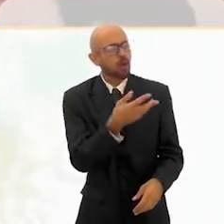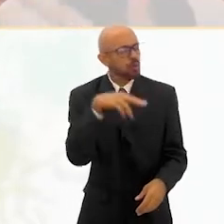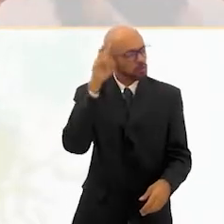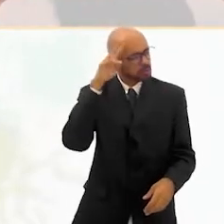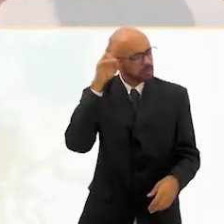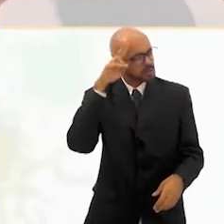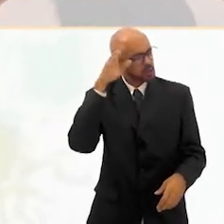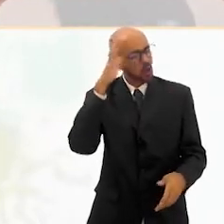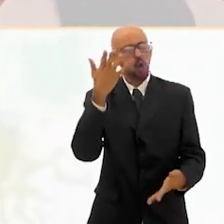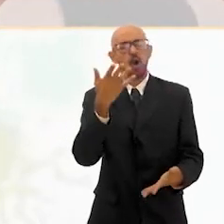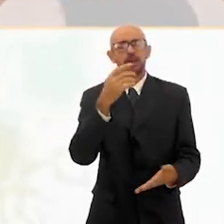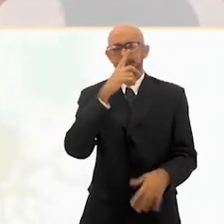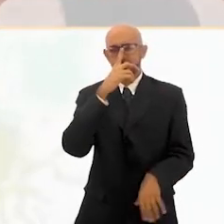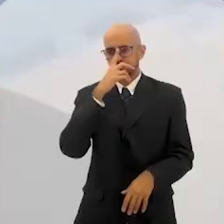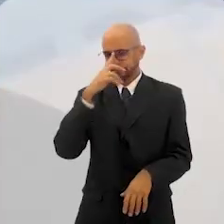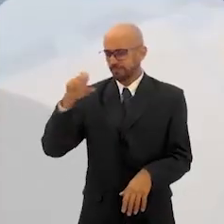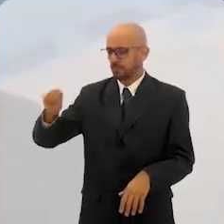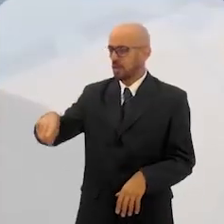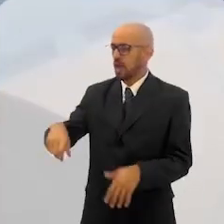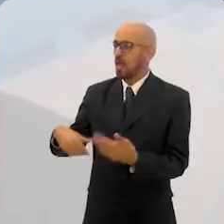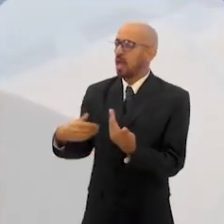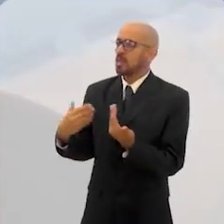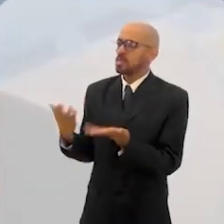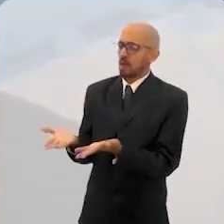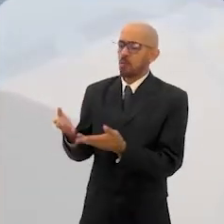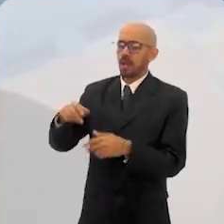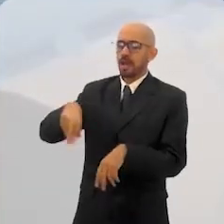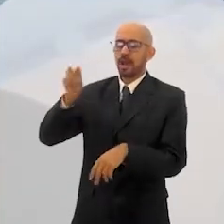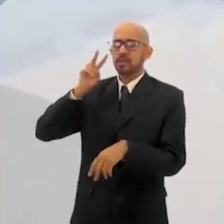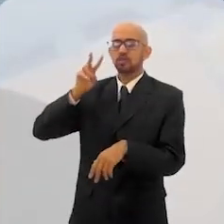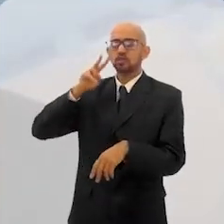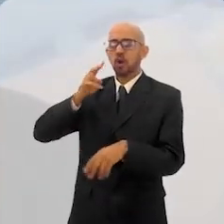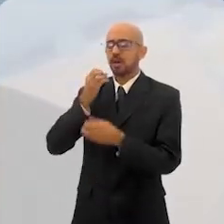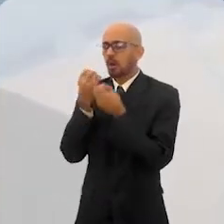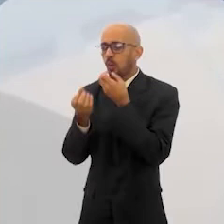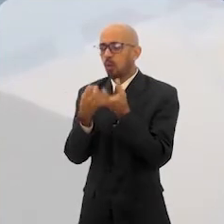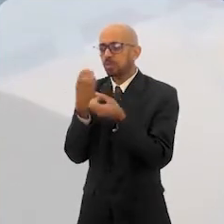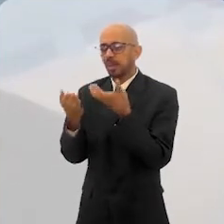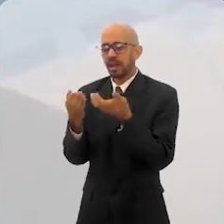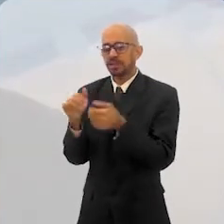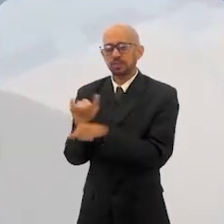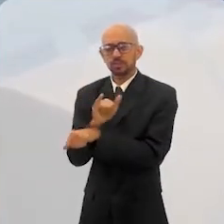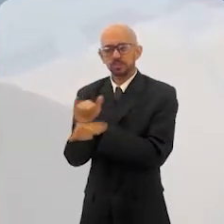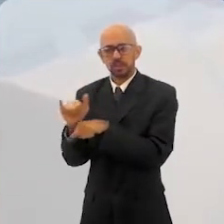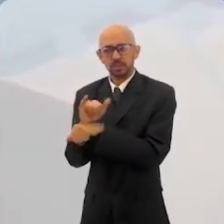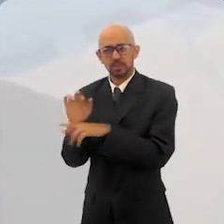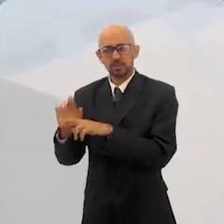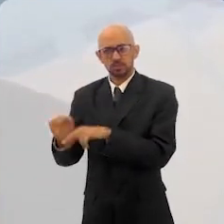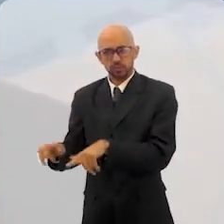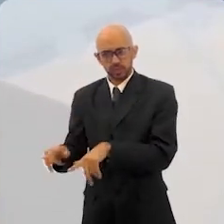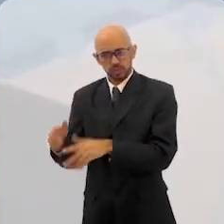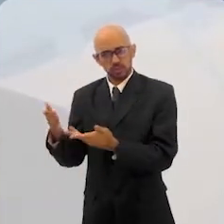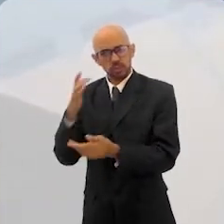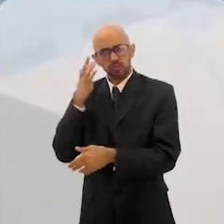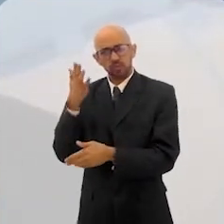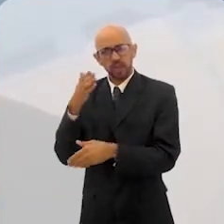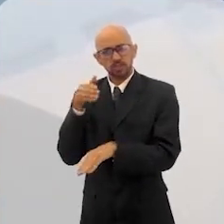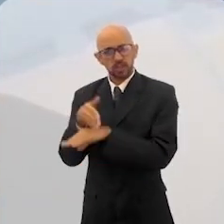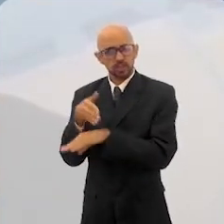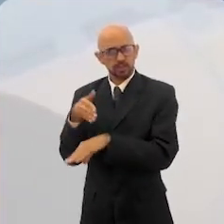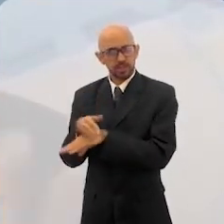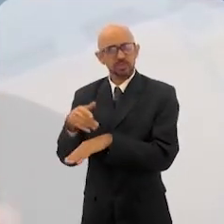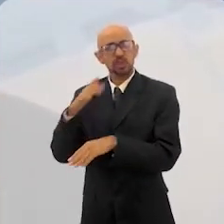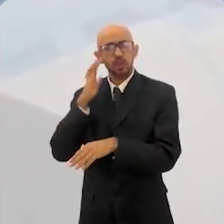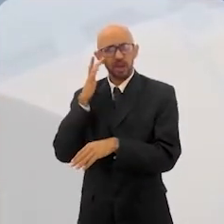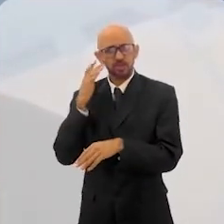fadas, entender um enfim. pouco a própria história contada nas suas diferentes formas. Hoje é muito mais fácil você ter esse acesso. Então,